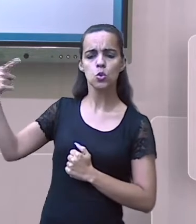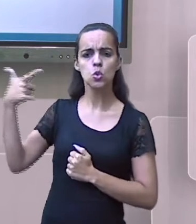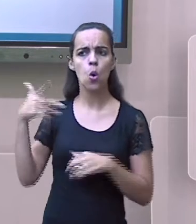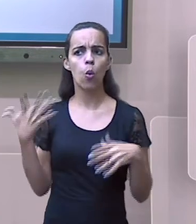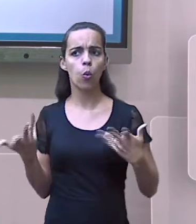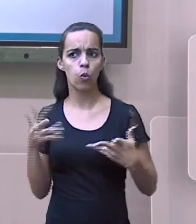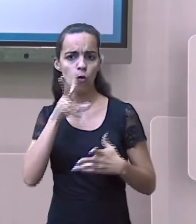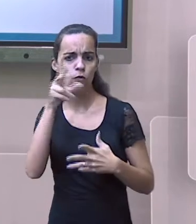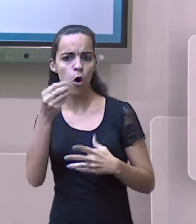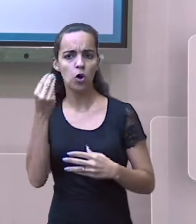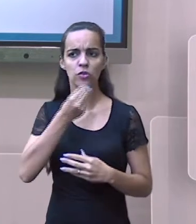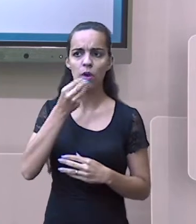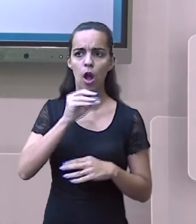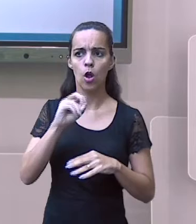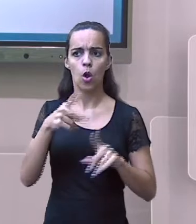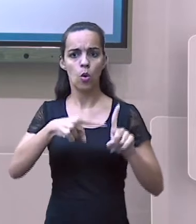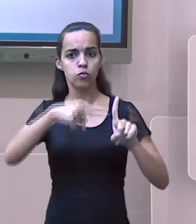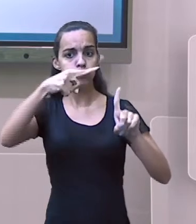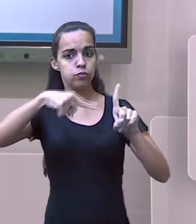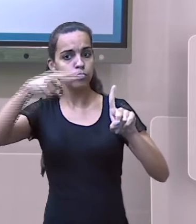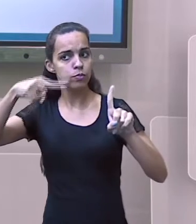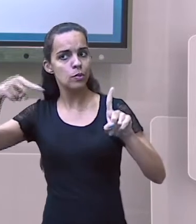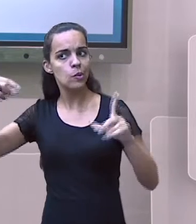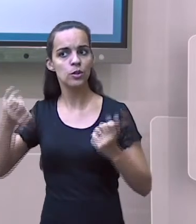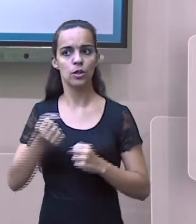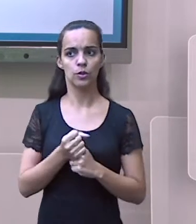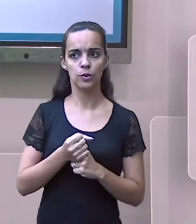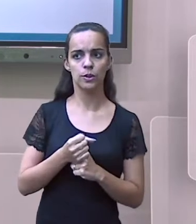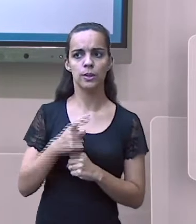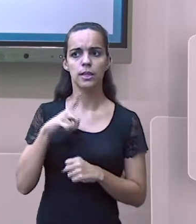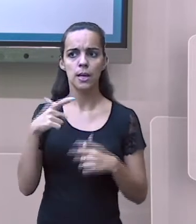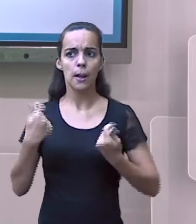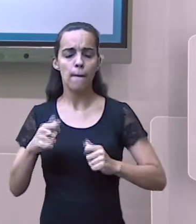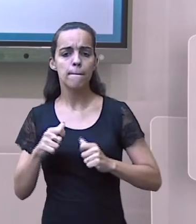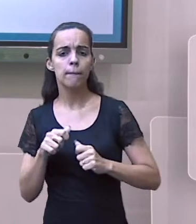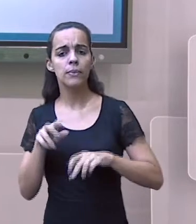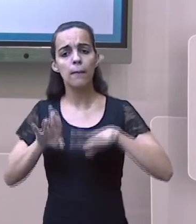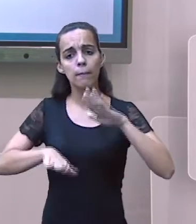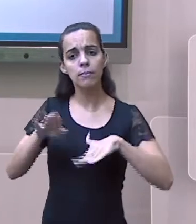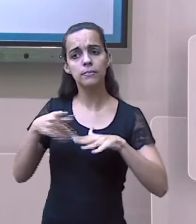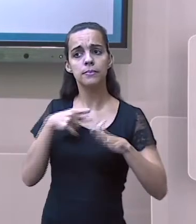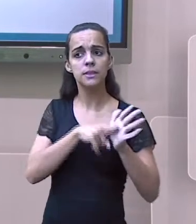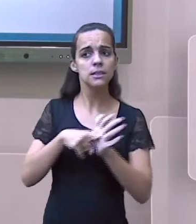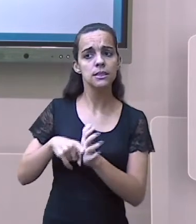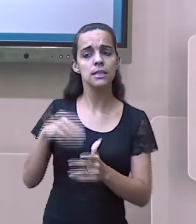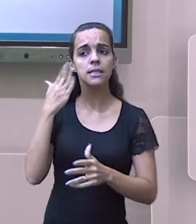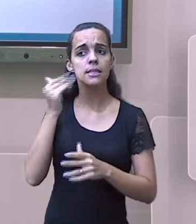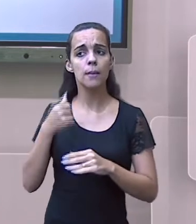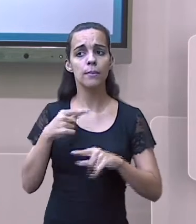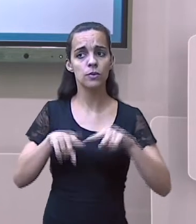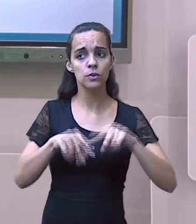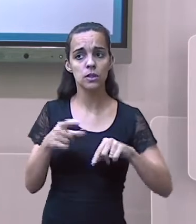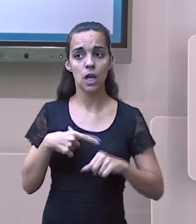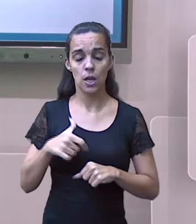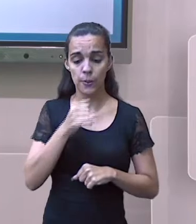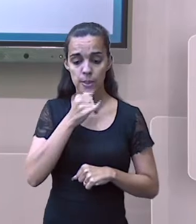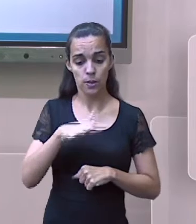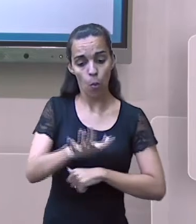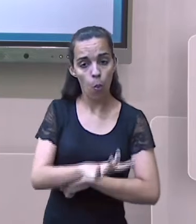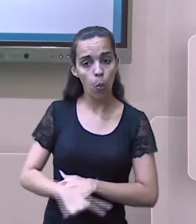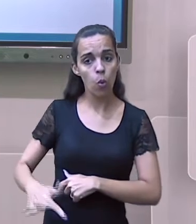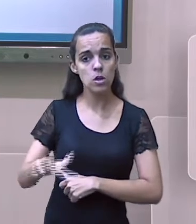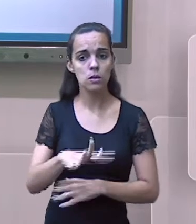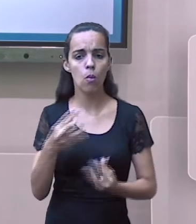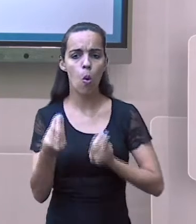a altitude, a presença ou não de recursos hídricos, a disponibilidade, né, do